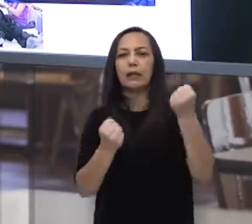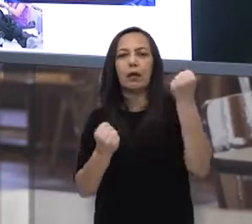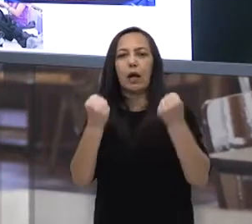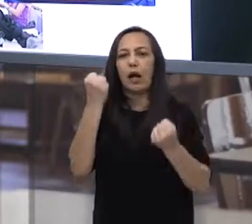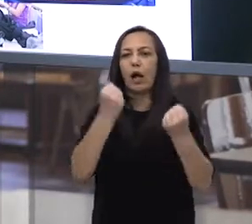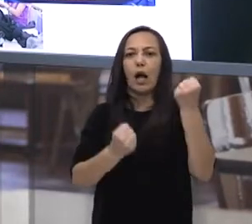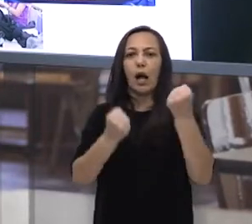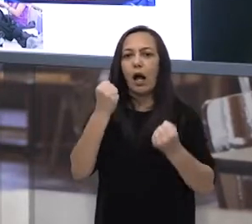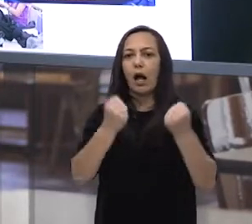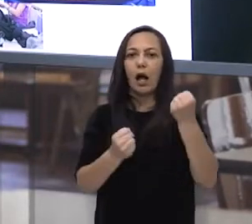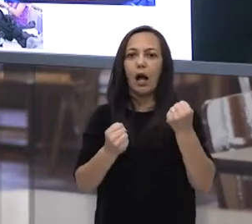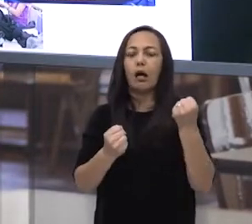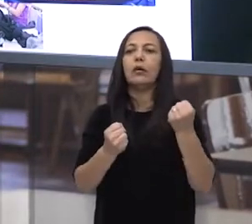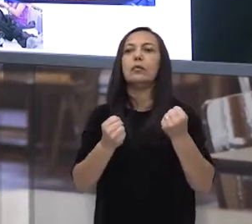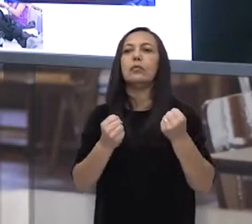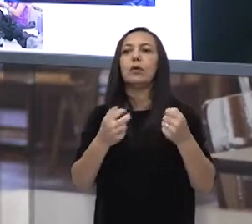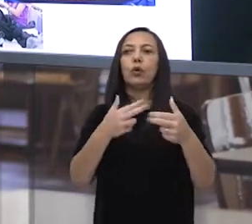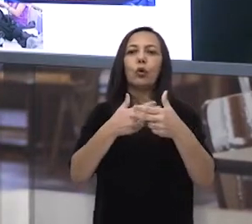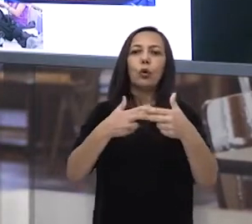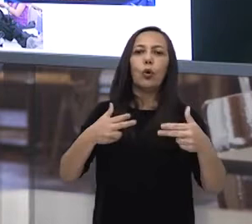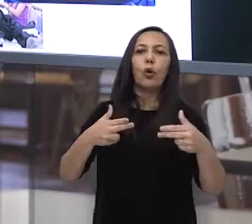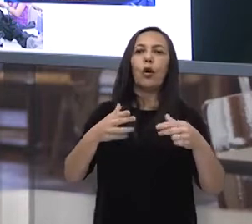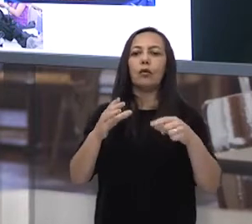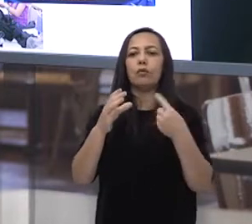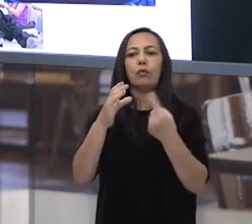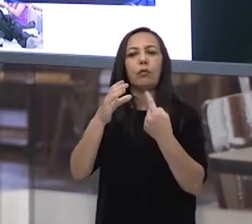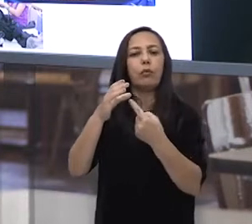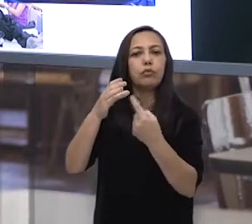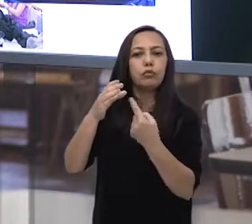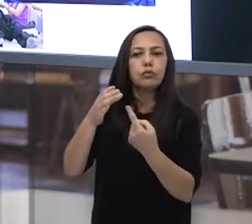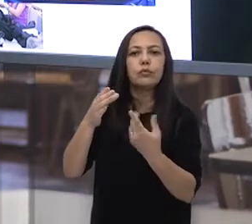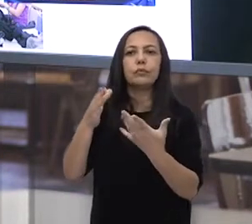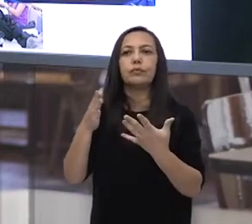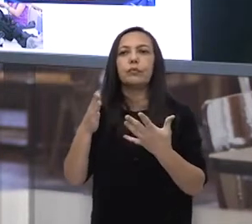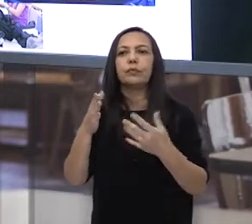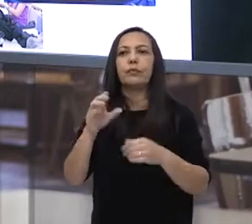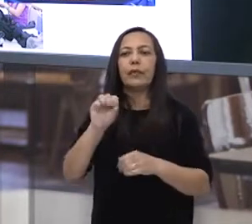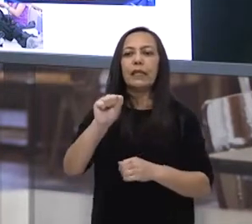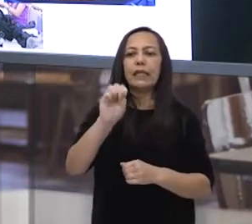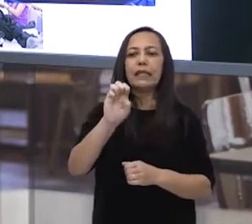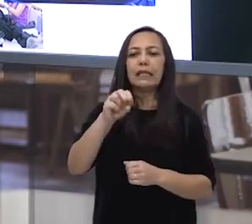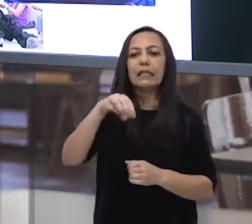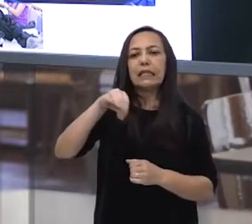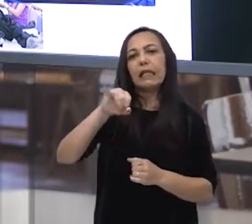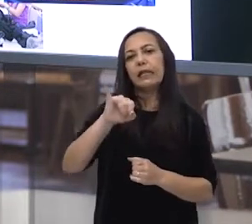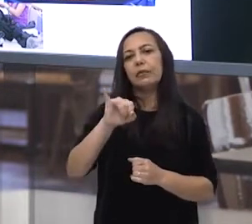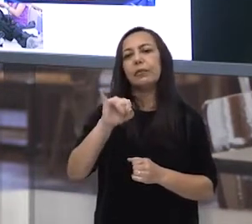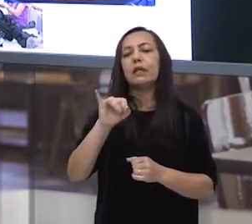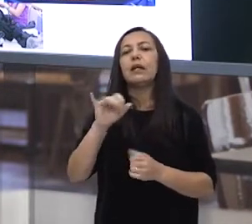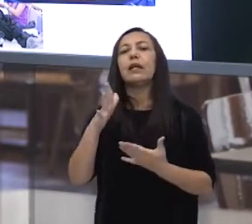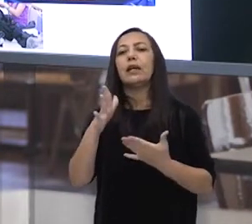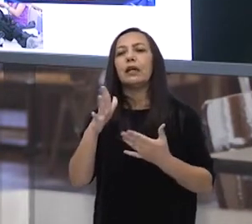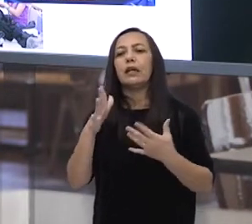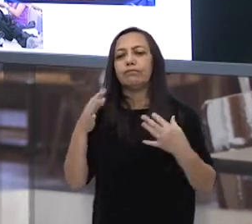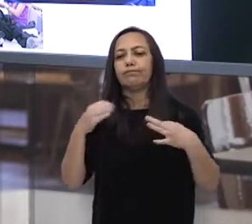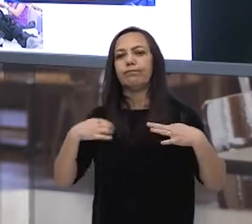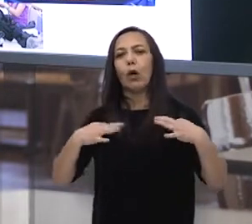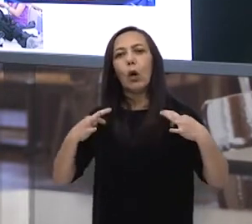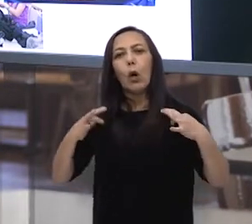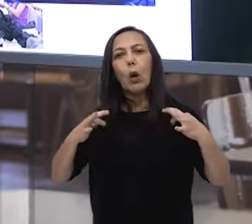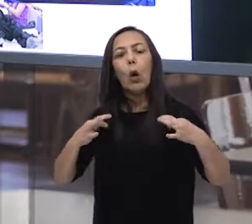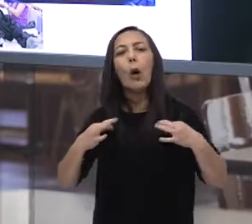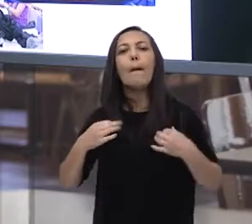exemplo, aparelhos eletrônicos, eletrodomésticos, semiduráveis, telefones celulares, roupas, algo que tem uma